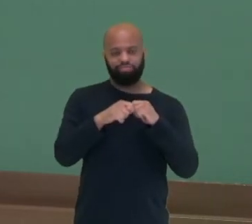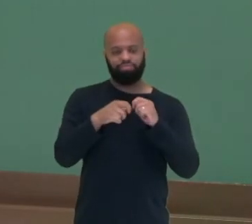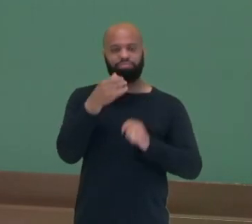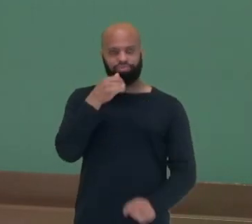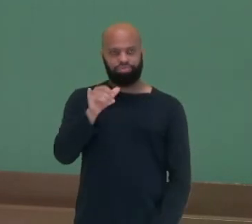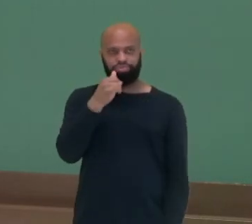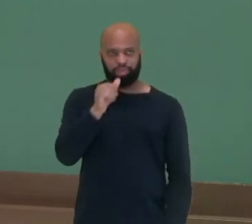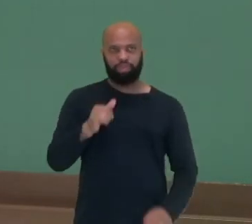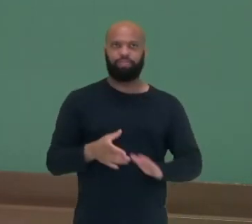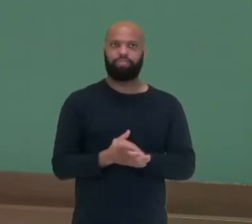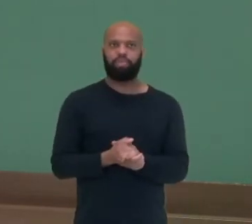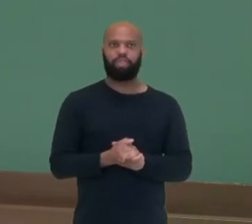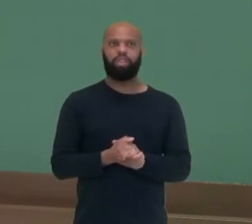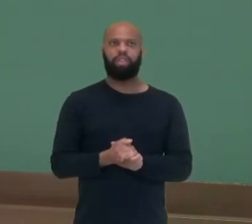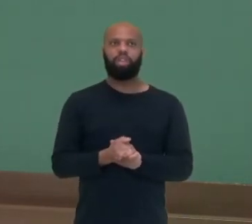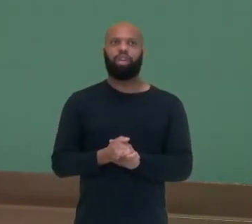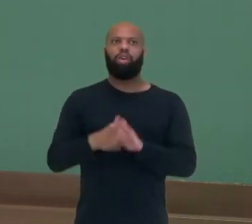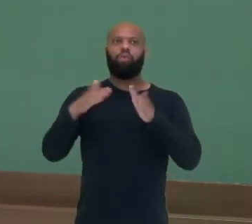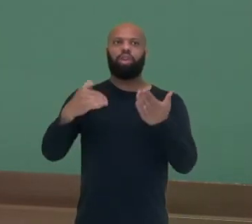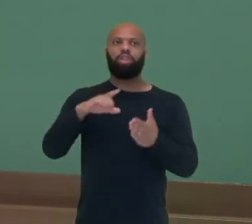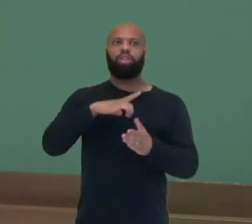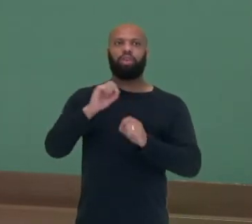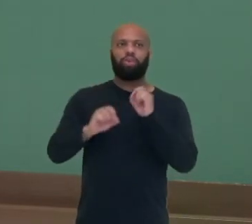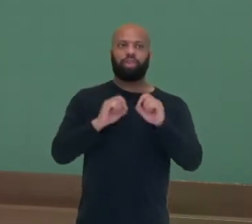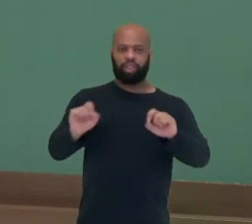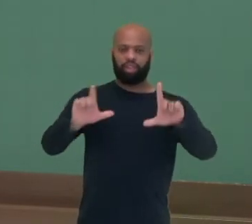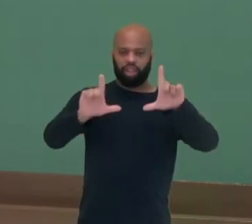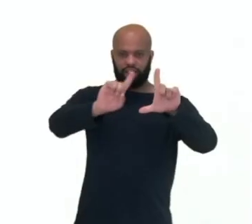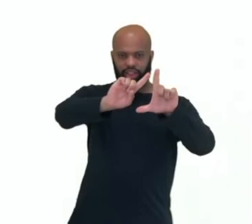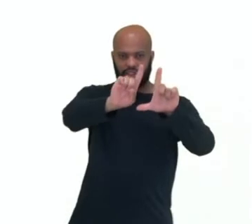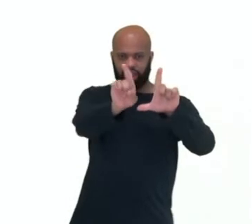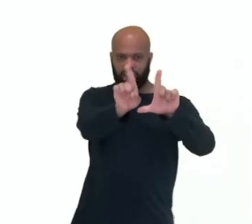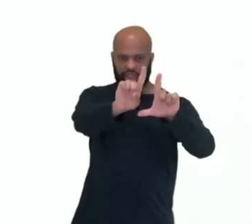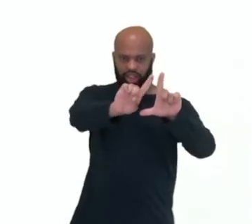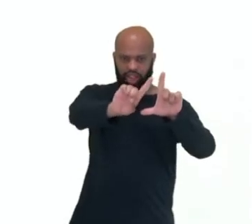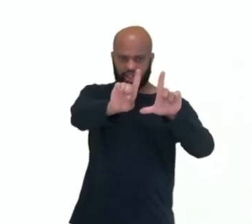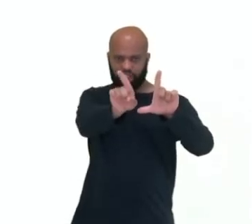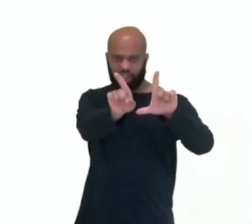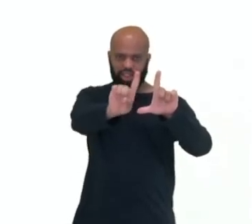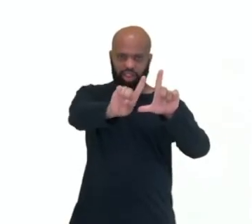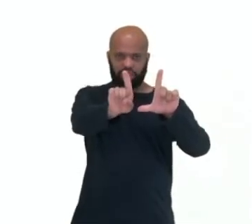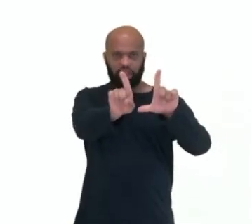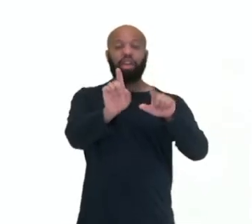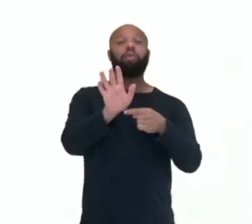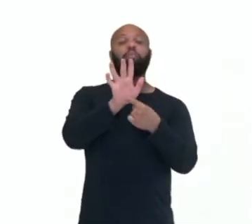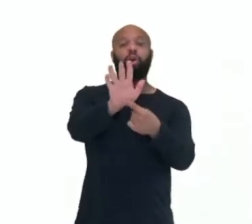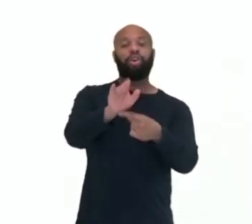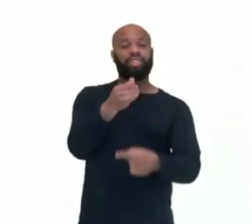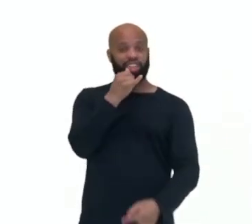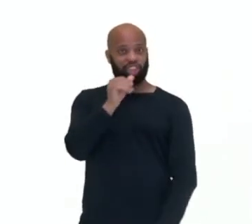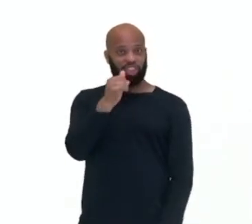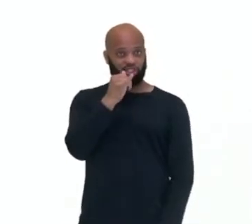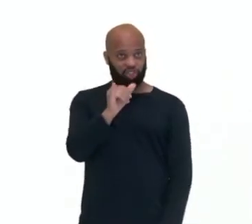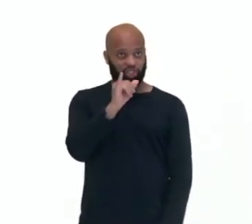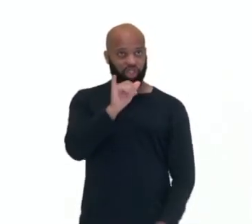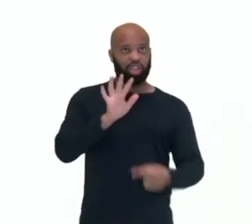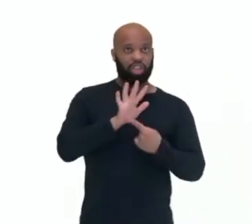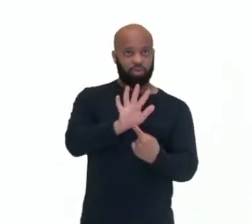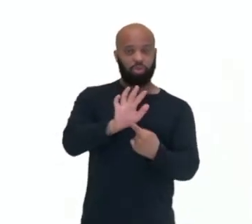elétrica. O medidor conhecido como relógio de luz mede o consumo de energia elétrica e o expressam